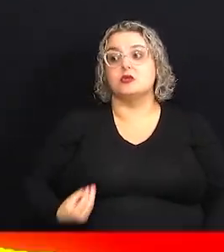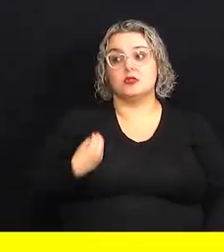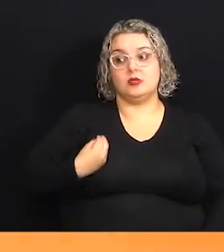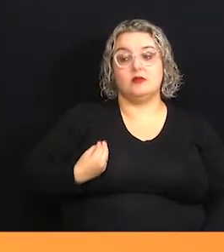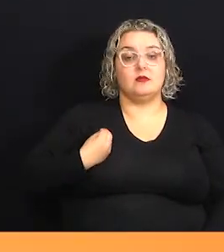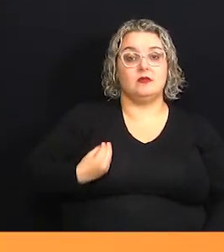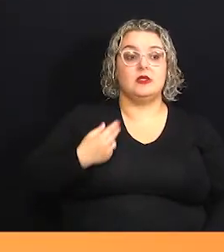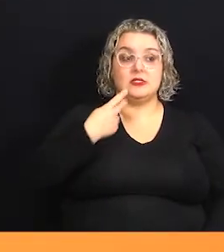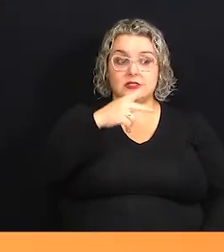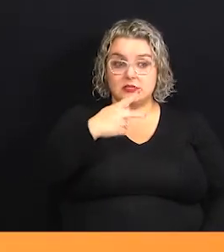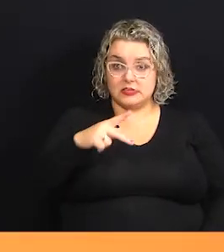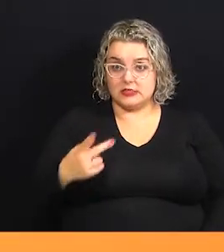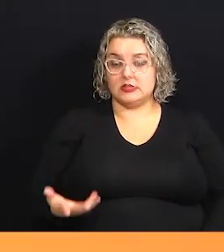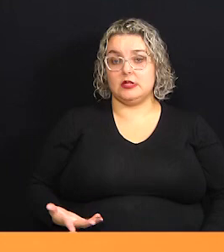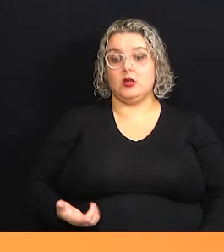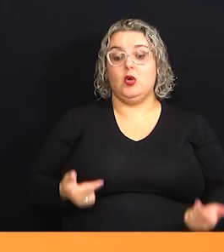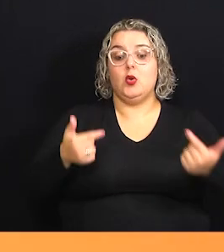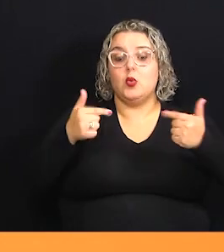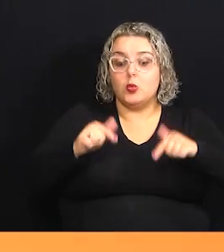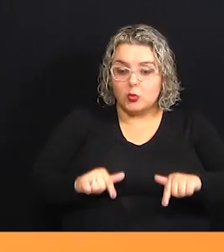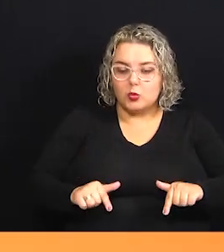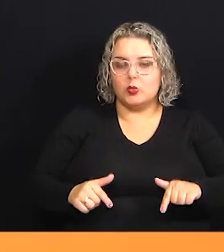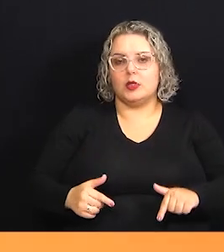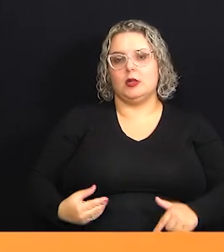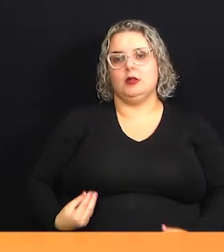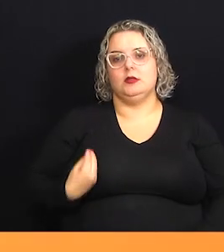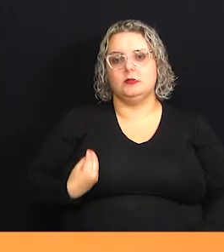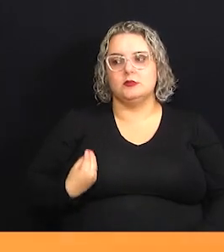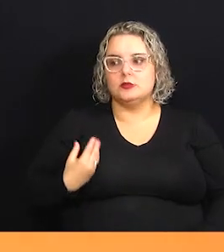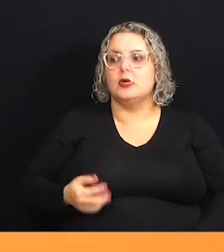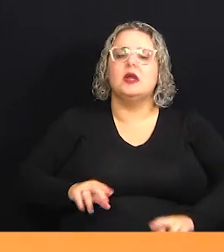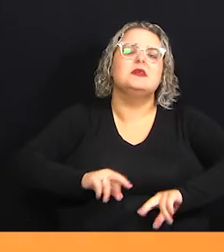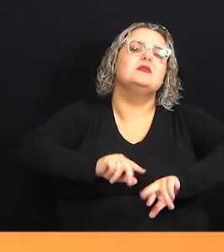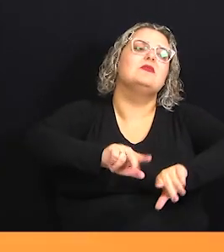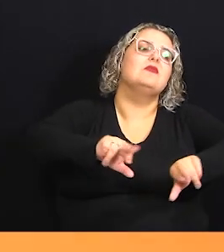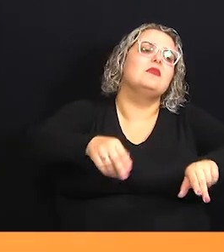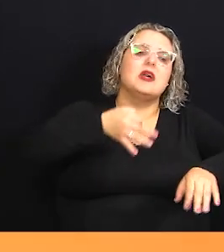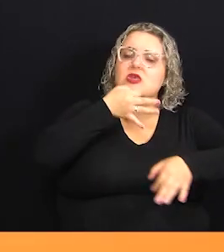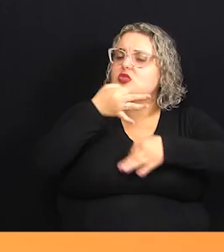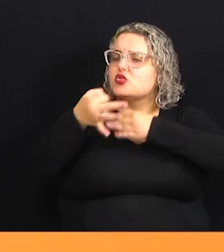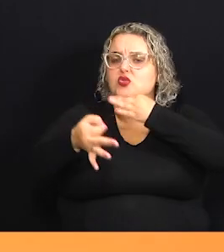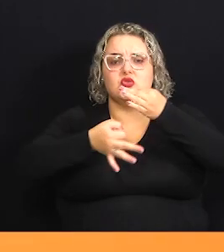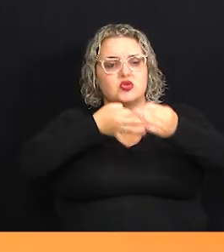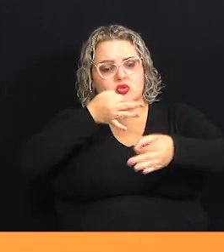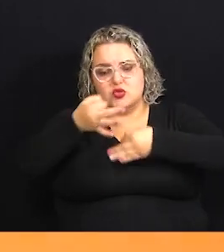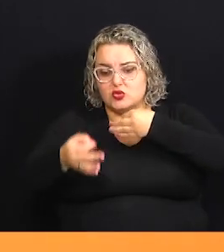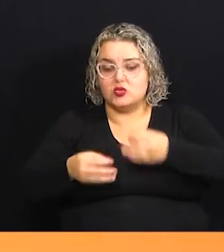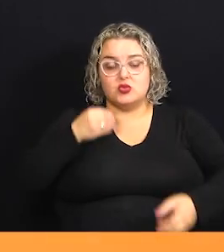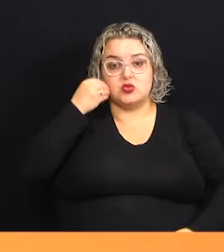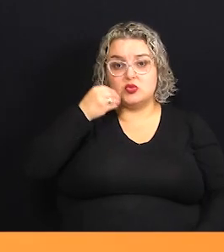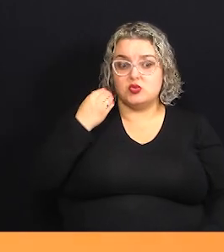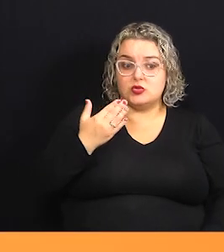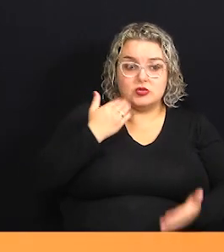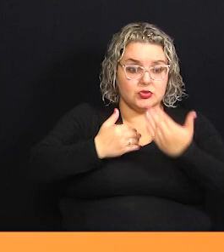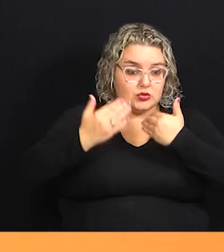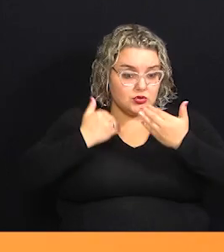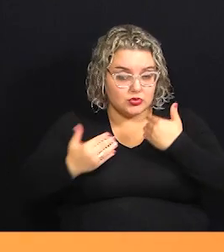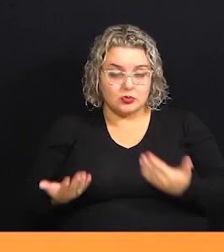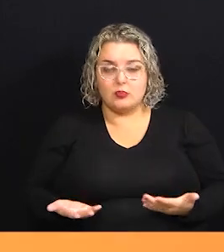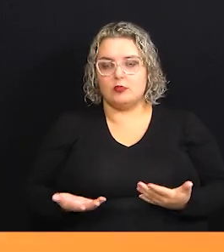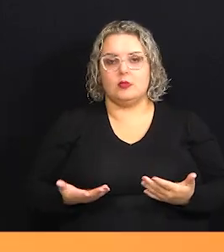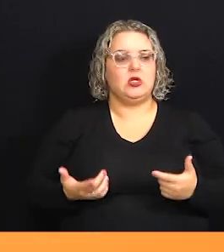vivências delas, de onde elas vieram. E eu recebi diversas sugestões de experiências de comida,